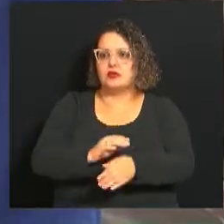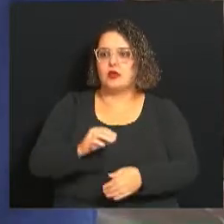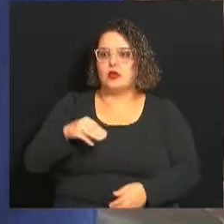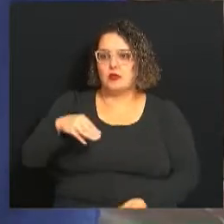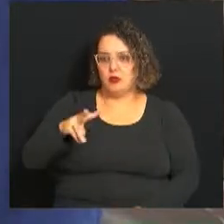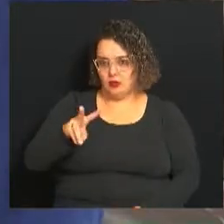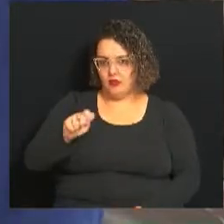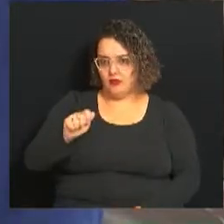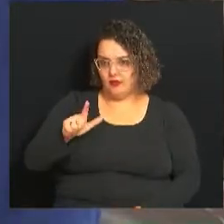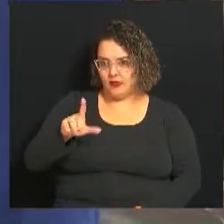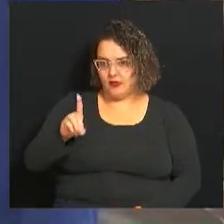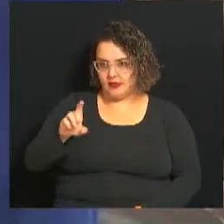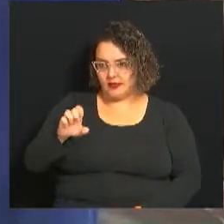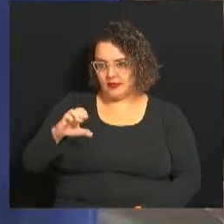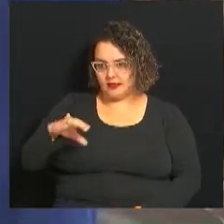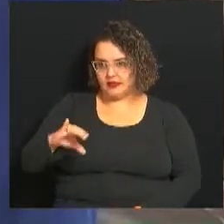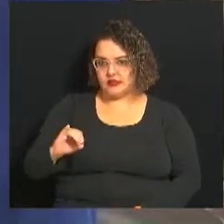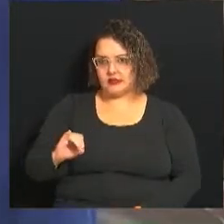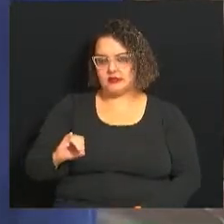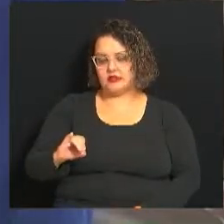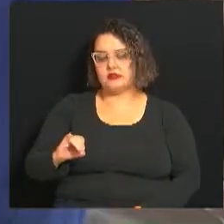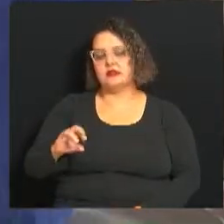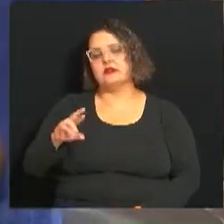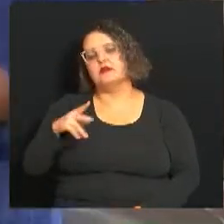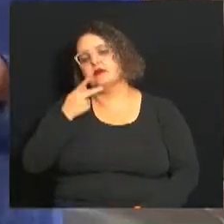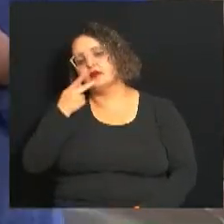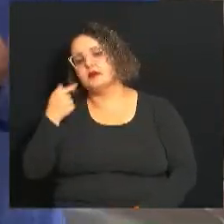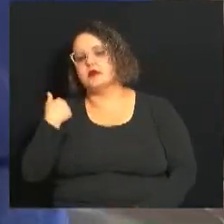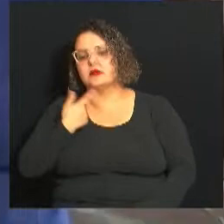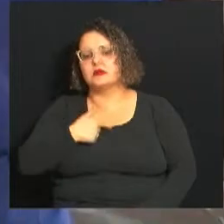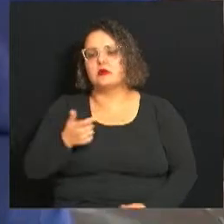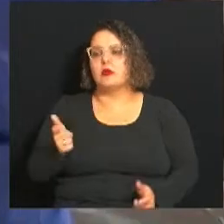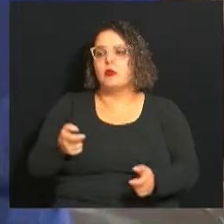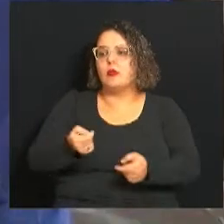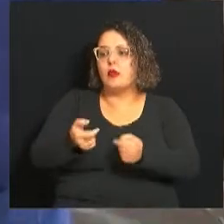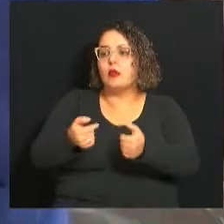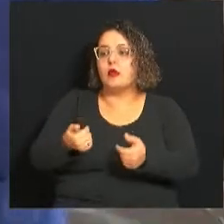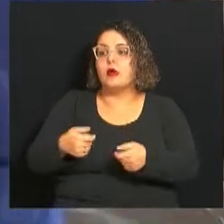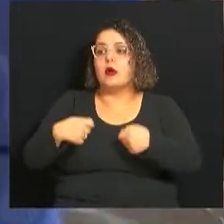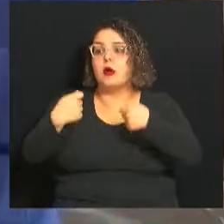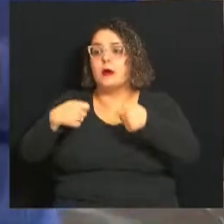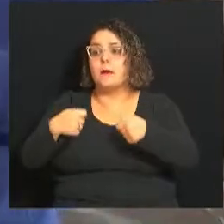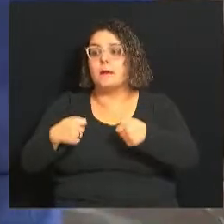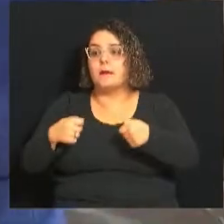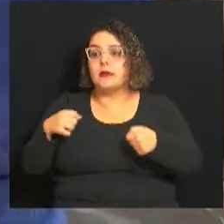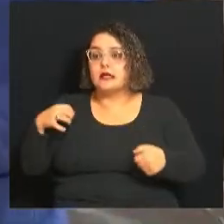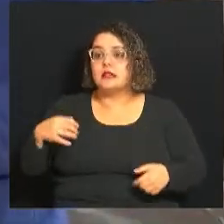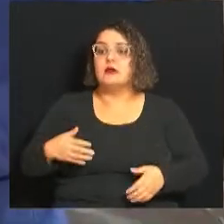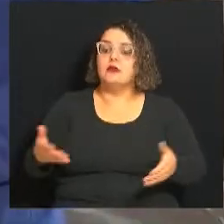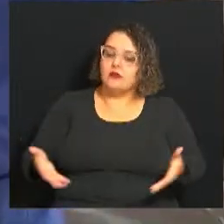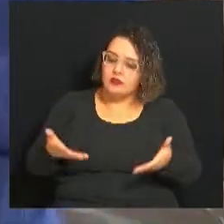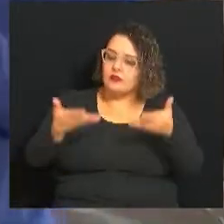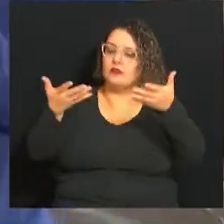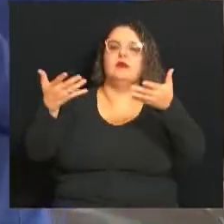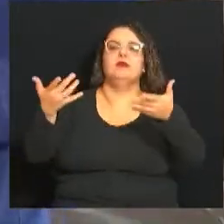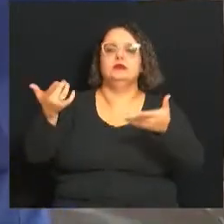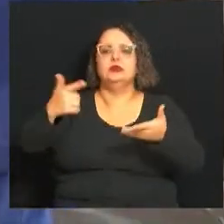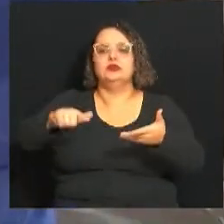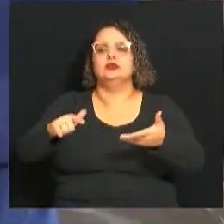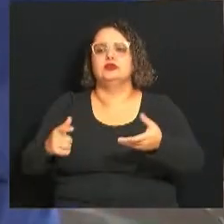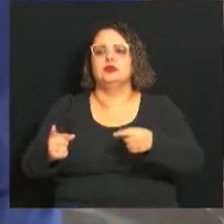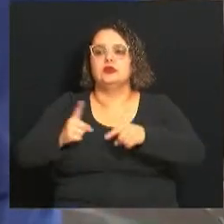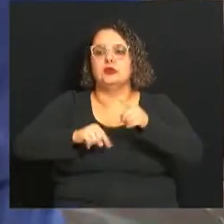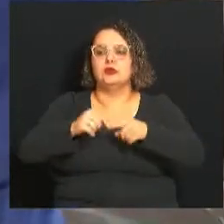estava falando pra gente, deu uma esfriada, não é? Isso, então agora que a gente precisa que dê uma esquentada, que o pessoal volte a trazer seu material para a gente